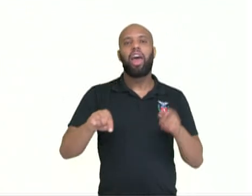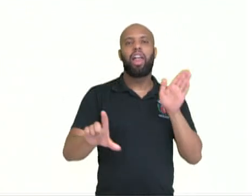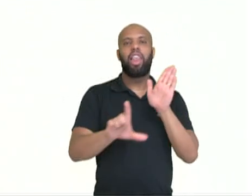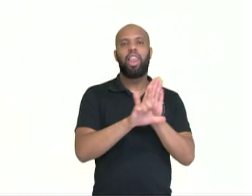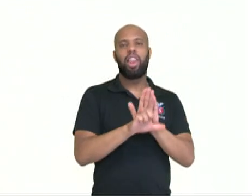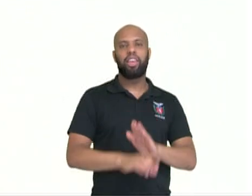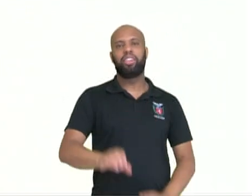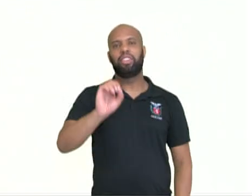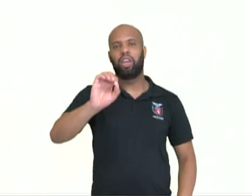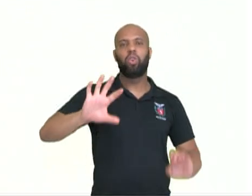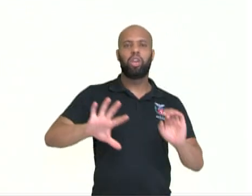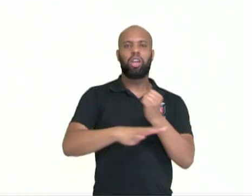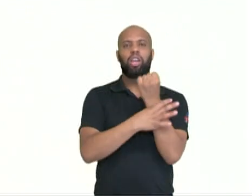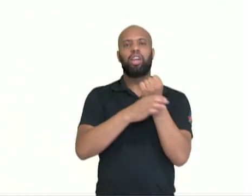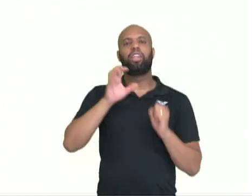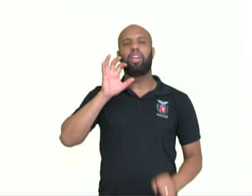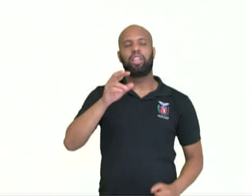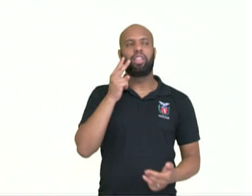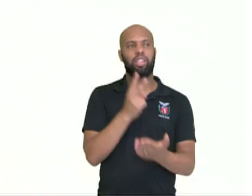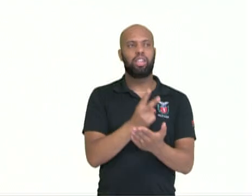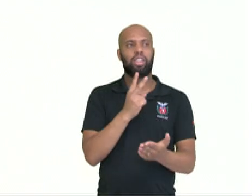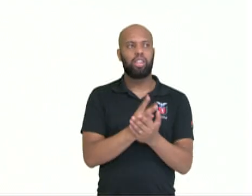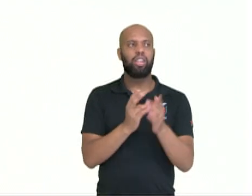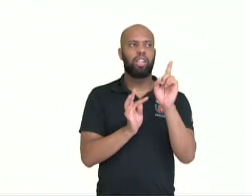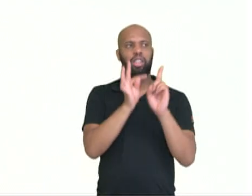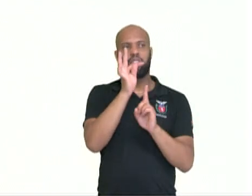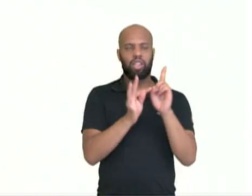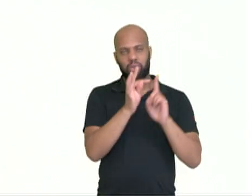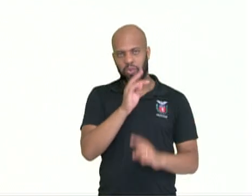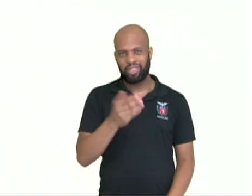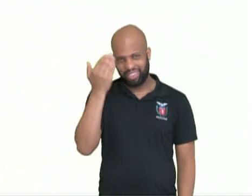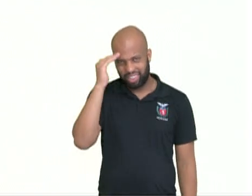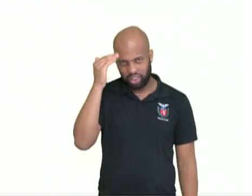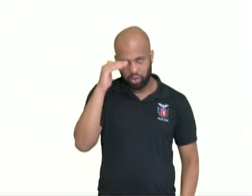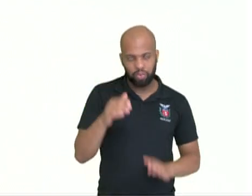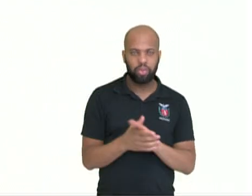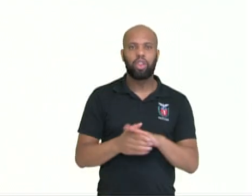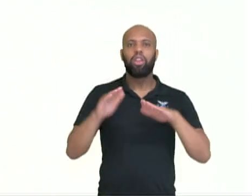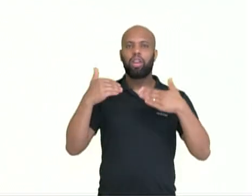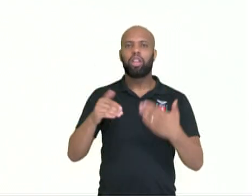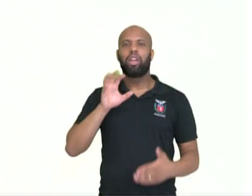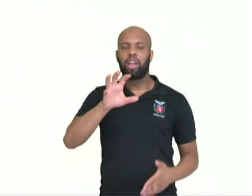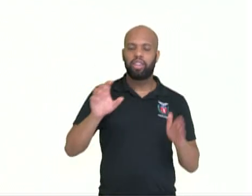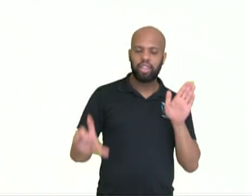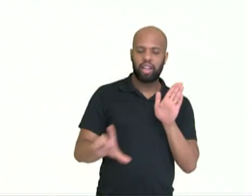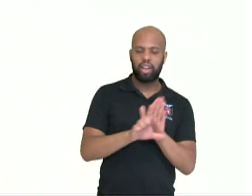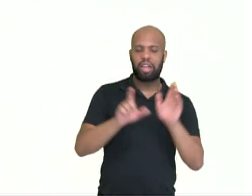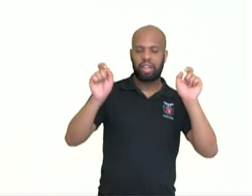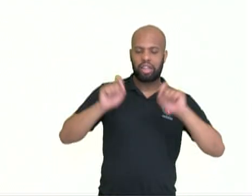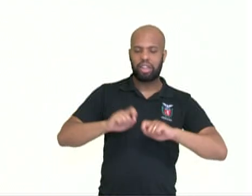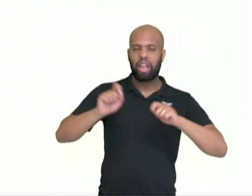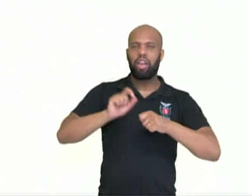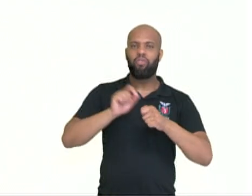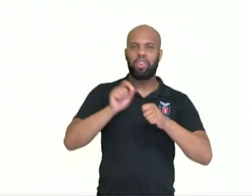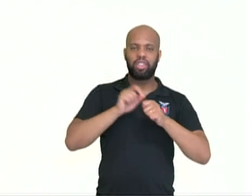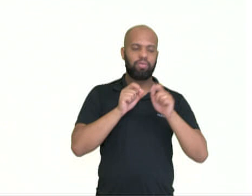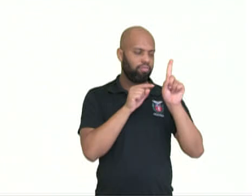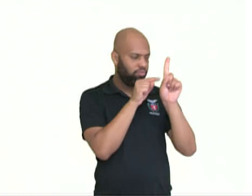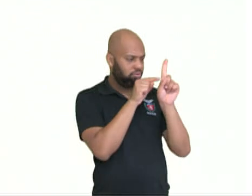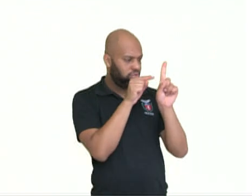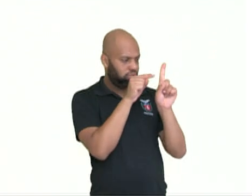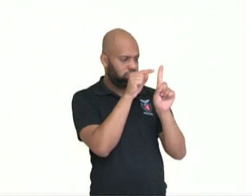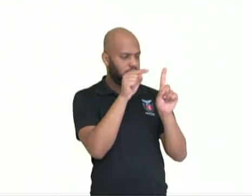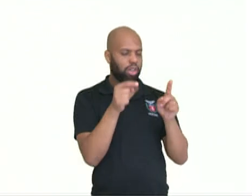que o termômetro A vai medir a mesma temperatura no corpo C. Ok? Então essa lei permite que eu construa um termômetro.